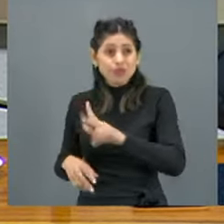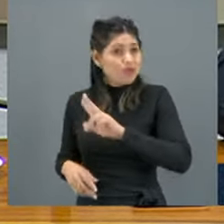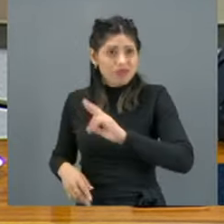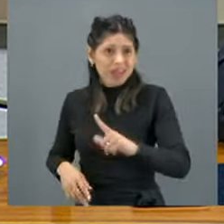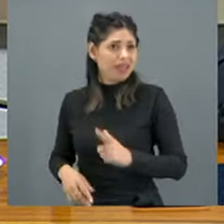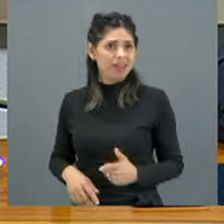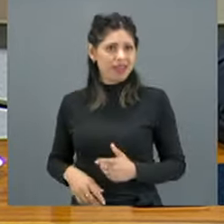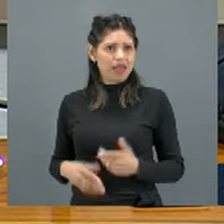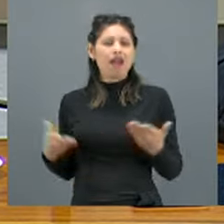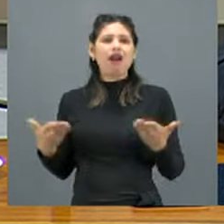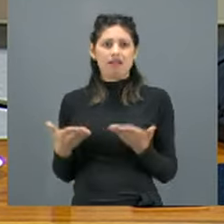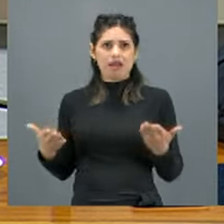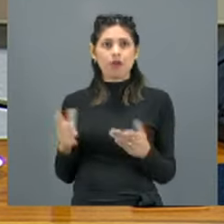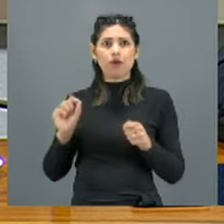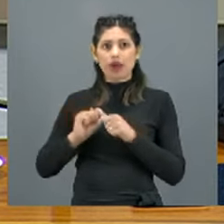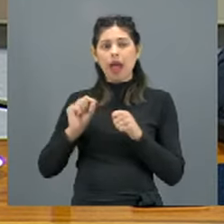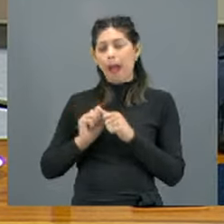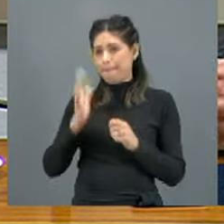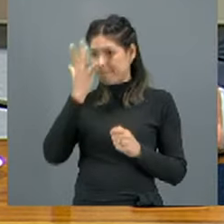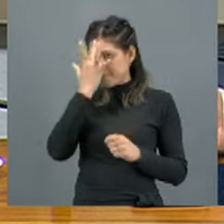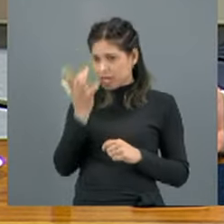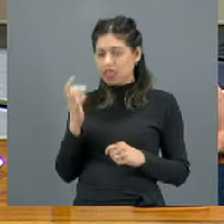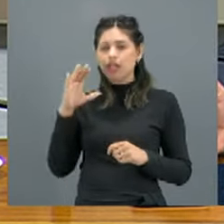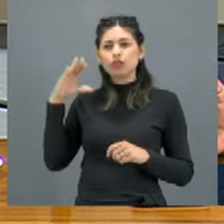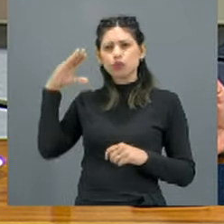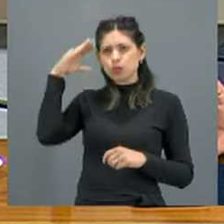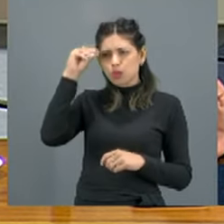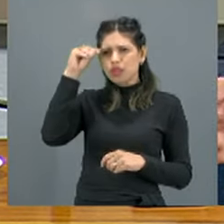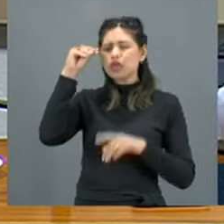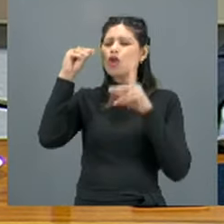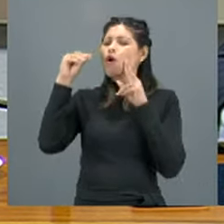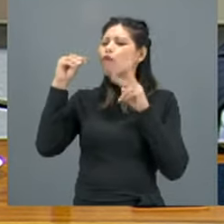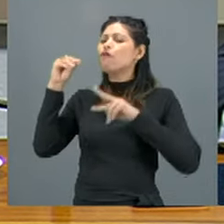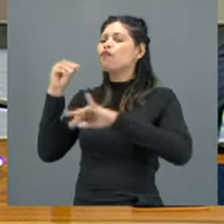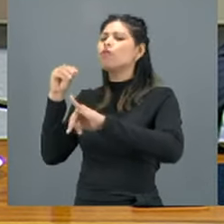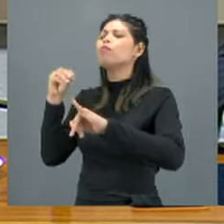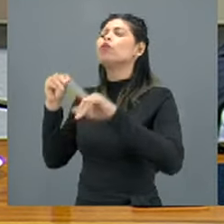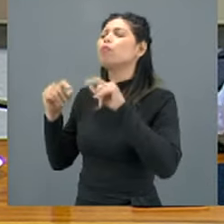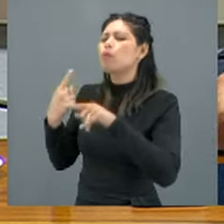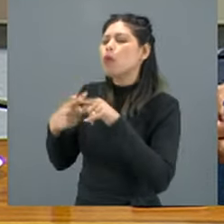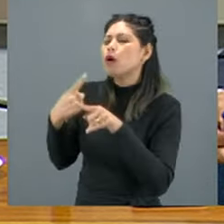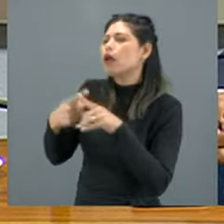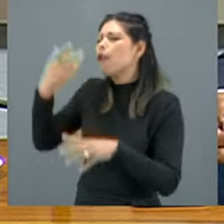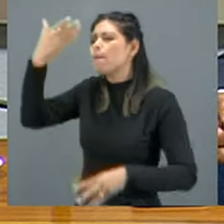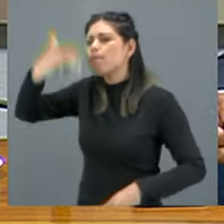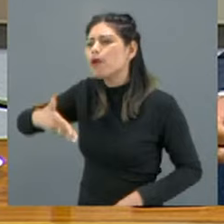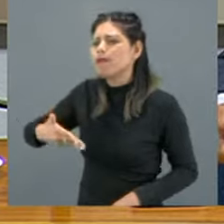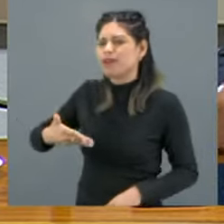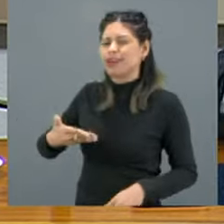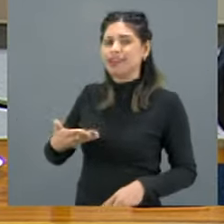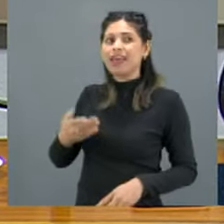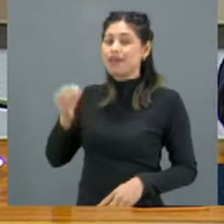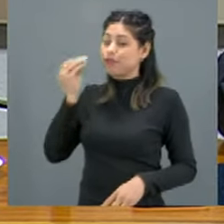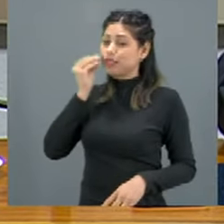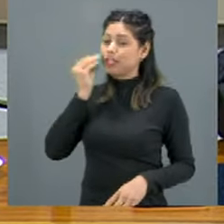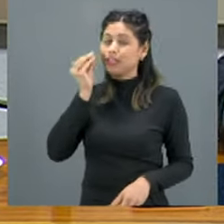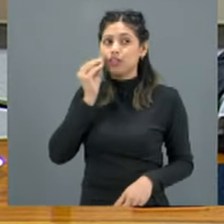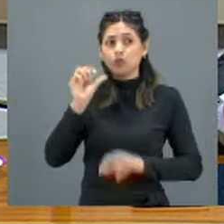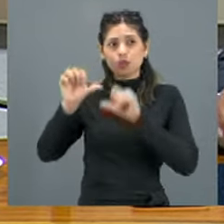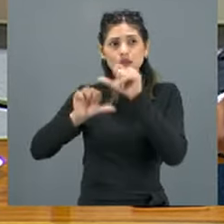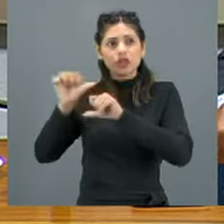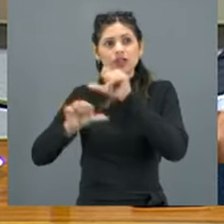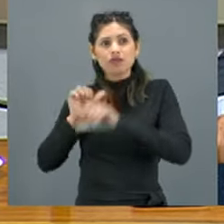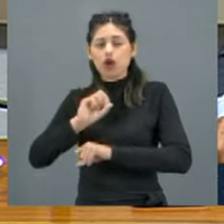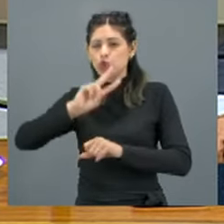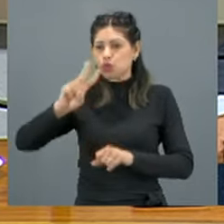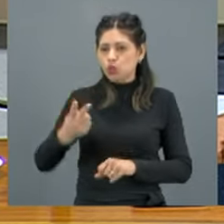vamos, a partir de amanhã à noite, vai ser uma prova disso. Eles resolveram transformar menos de